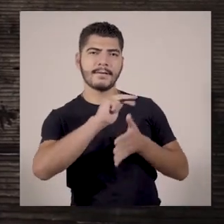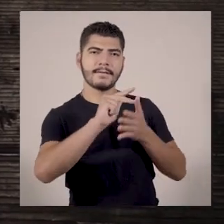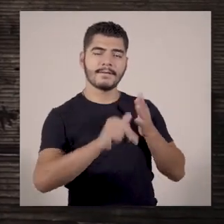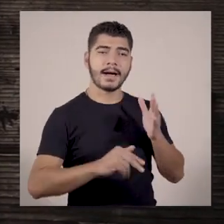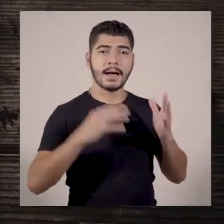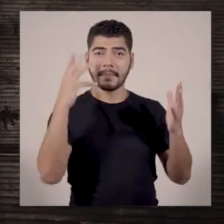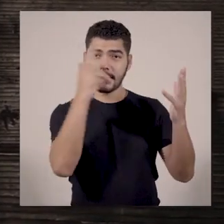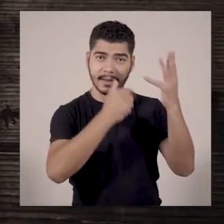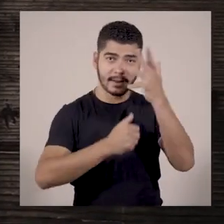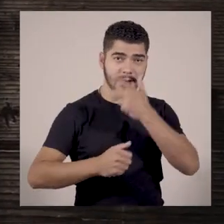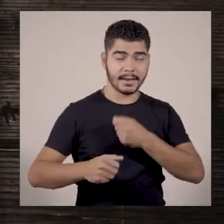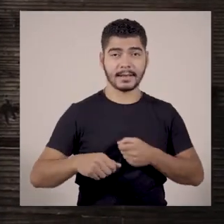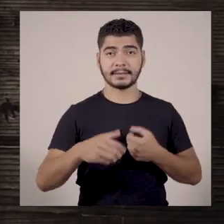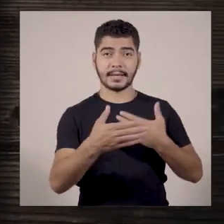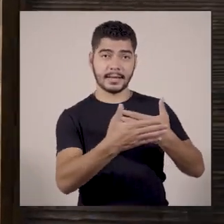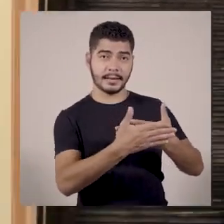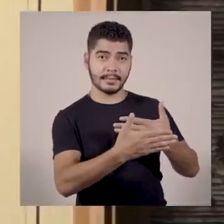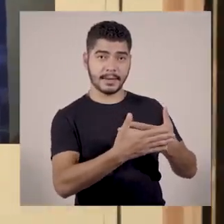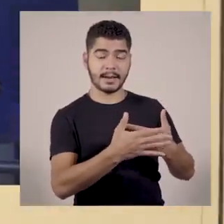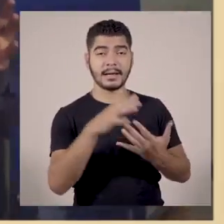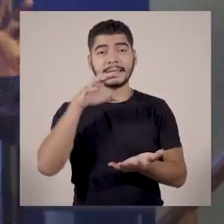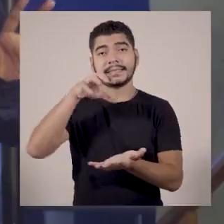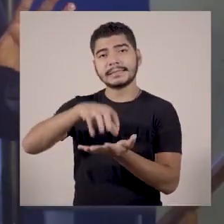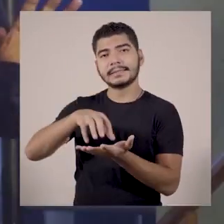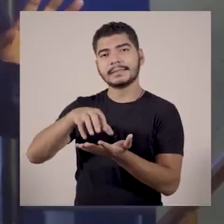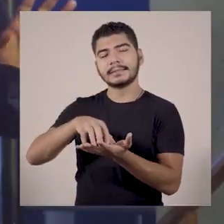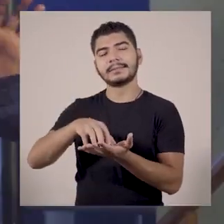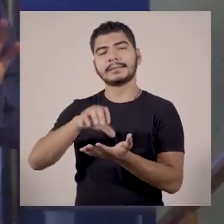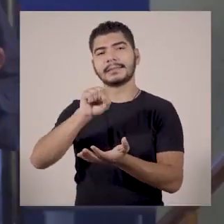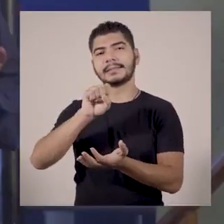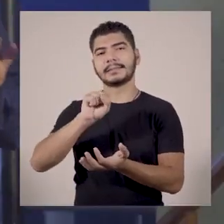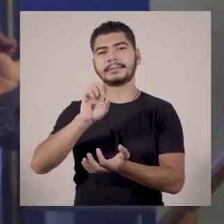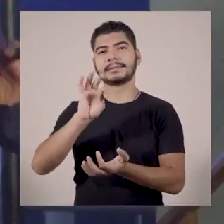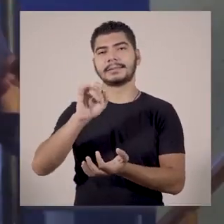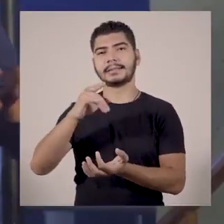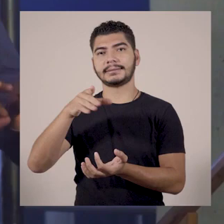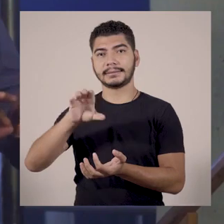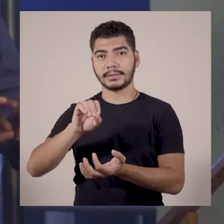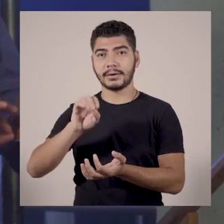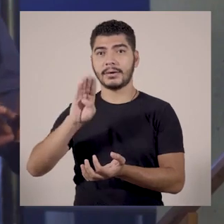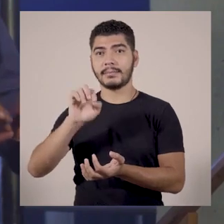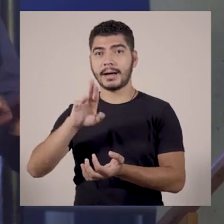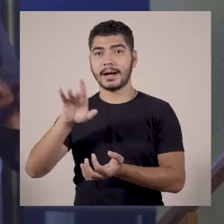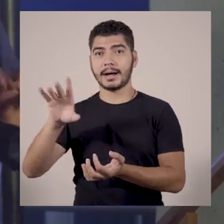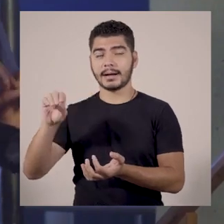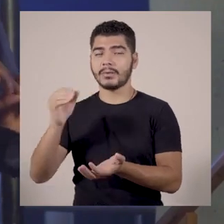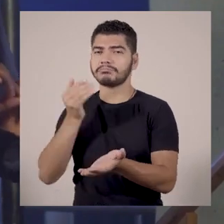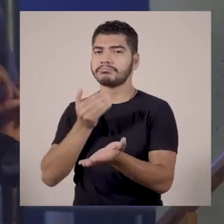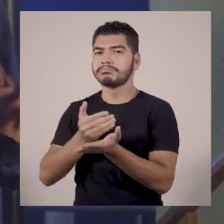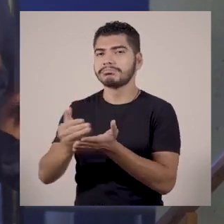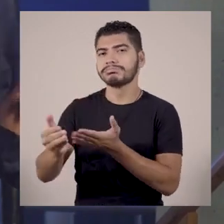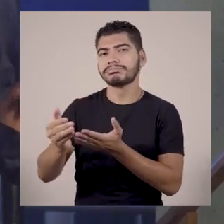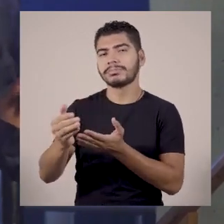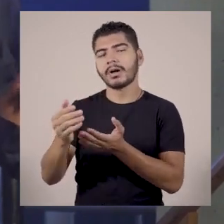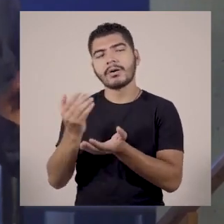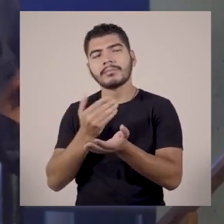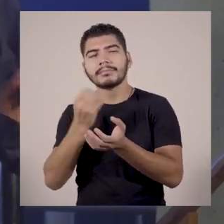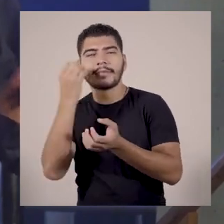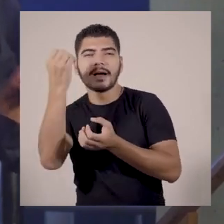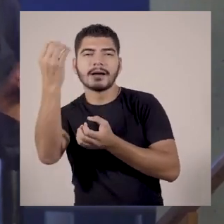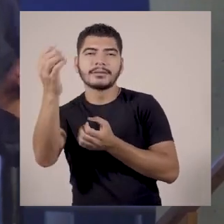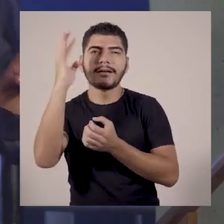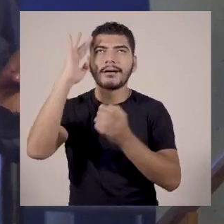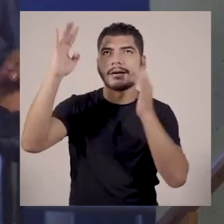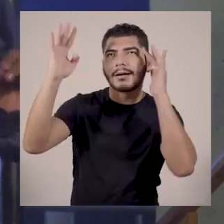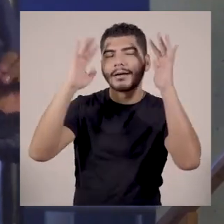Entre as muitas belezas de Ribeirão e região, a Estação Barracão foi o nosso ponto de partida para viajar pelo